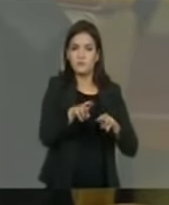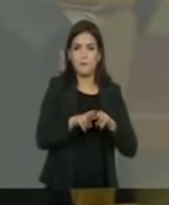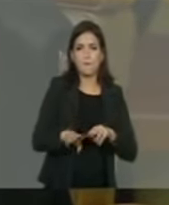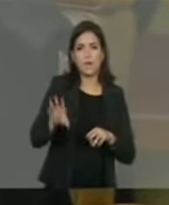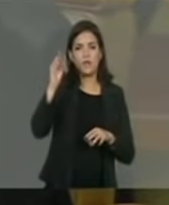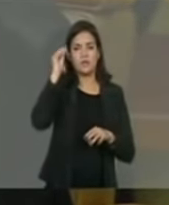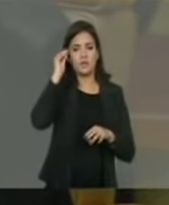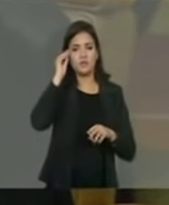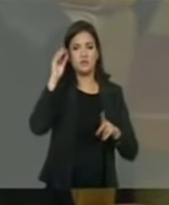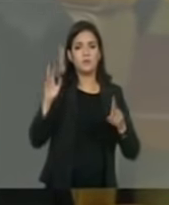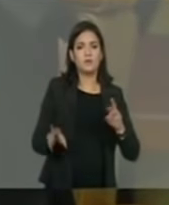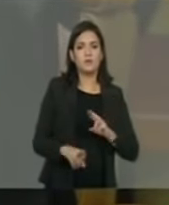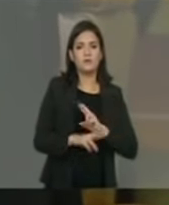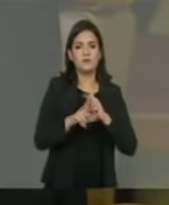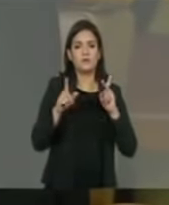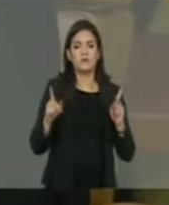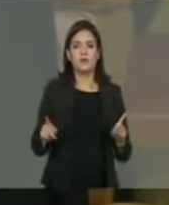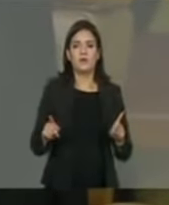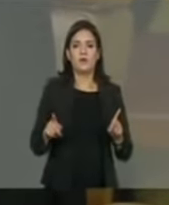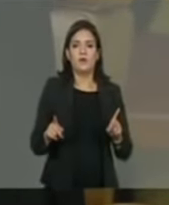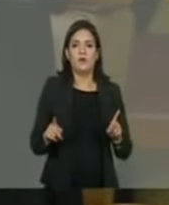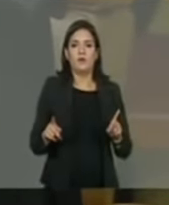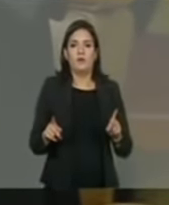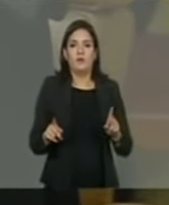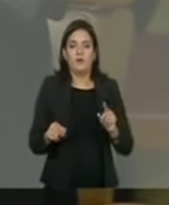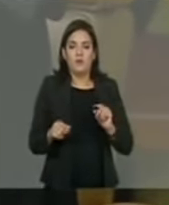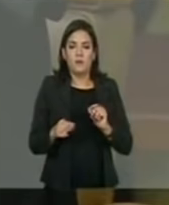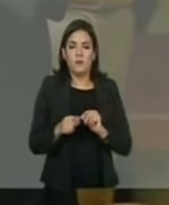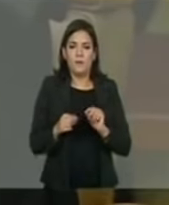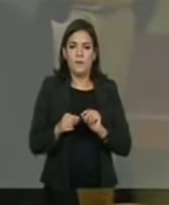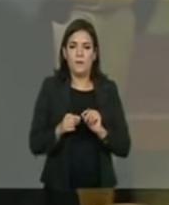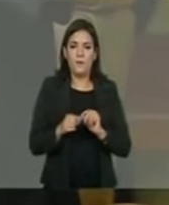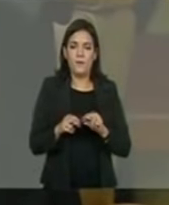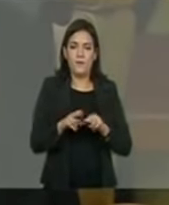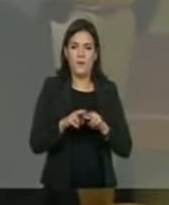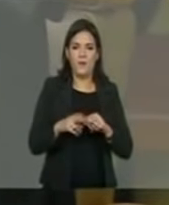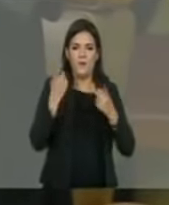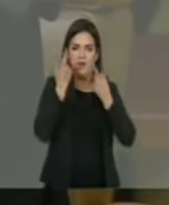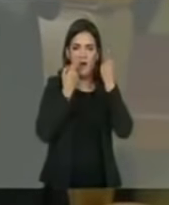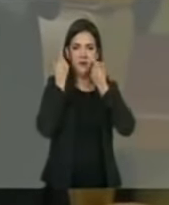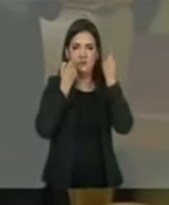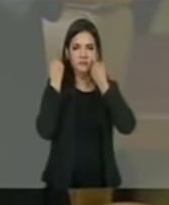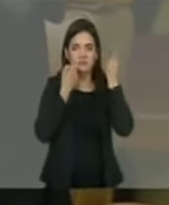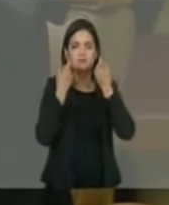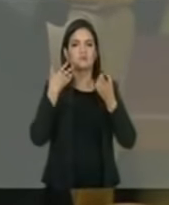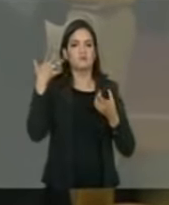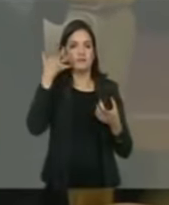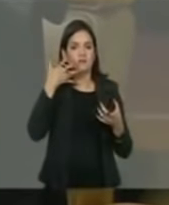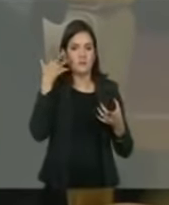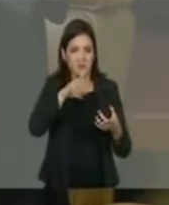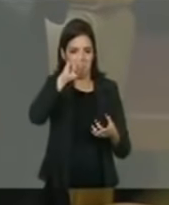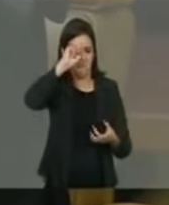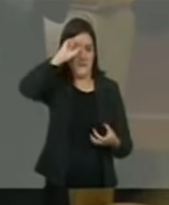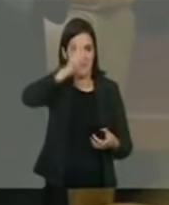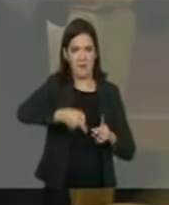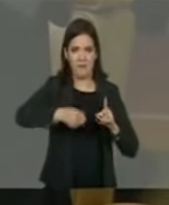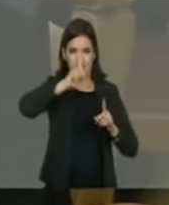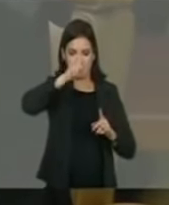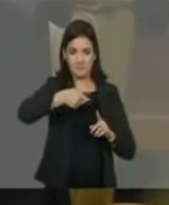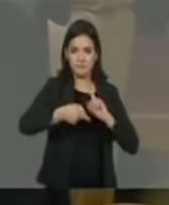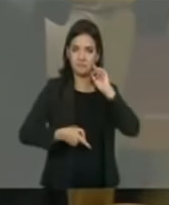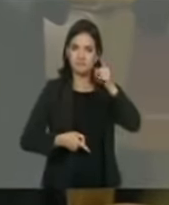jurisprudenciais que fundados em preocupante discurso de conteúdo autoritário culminam por